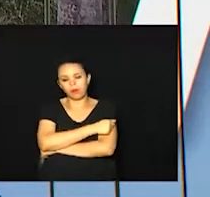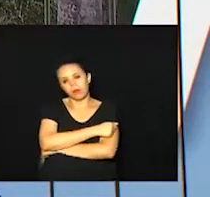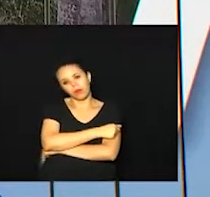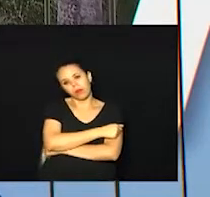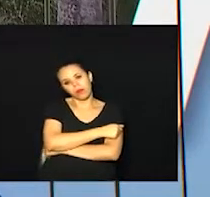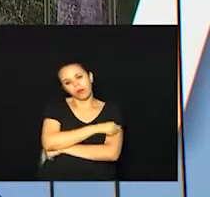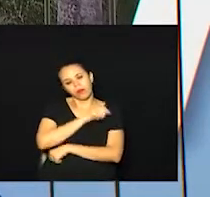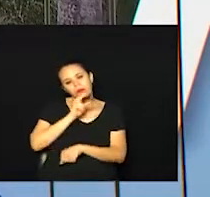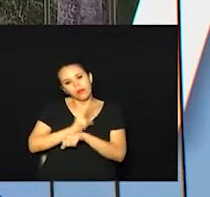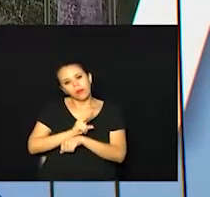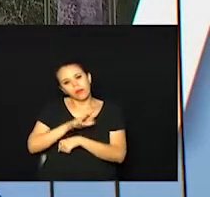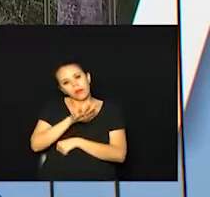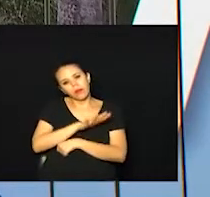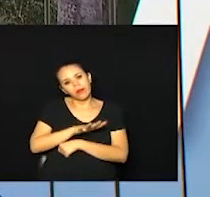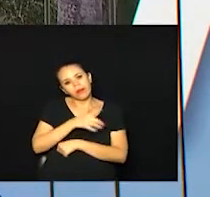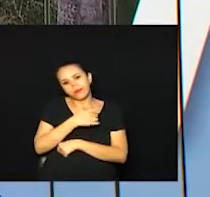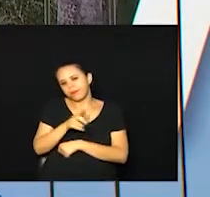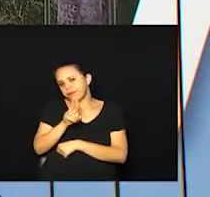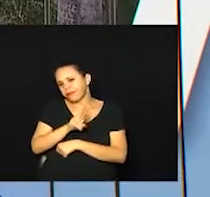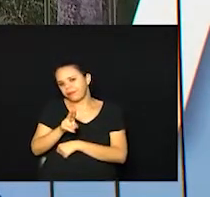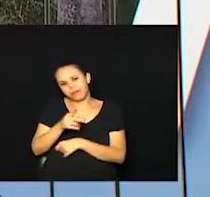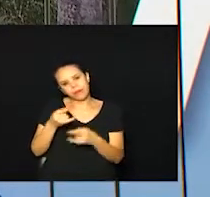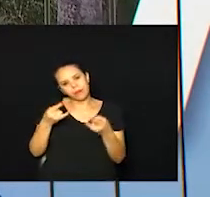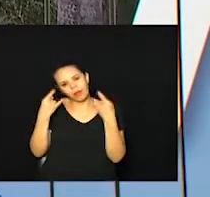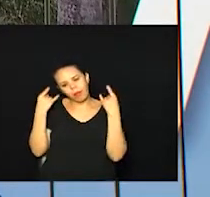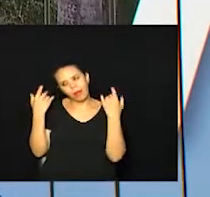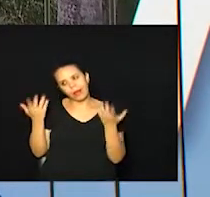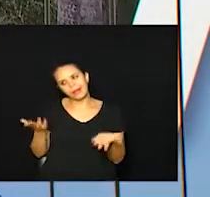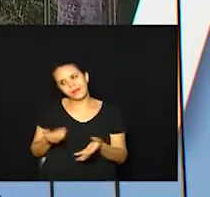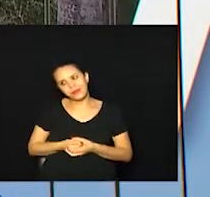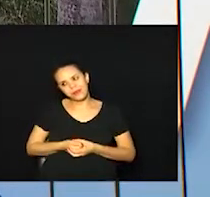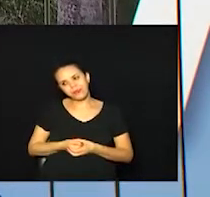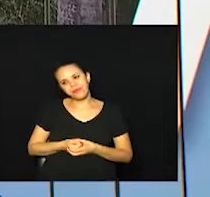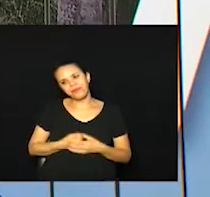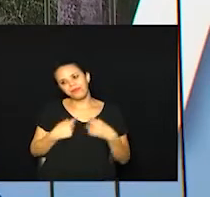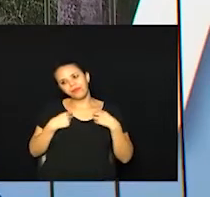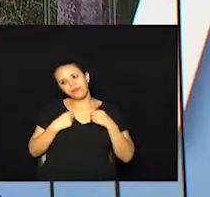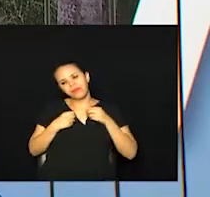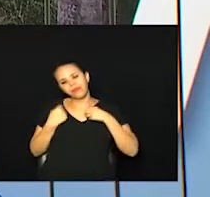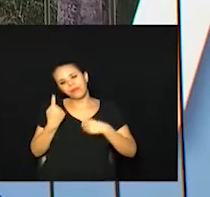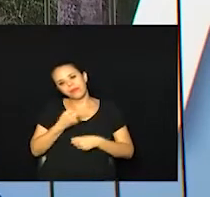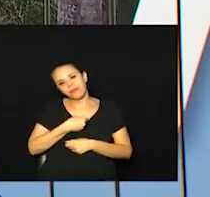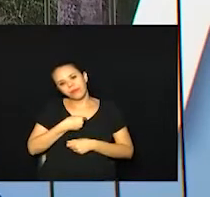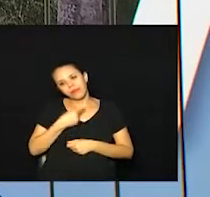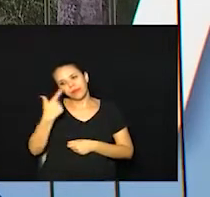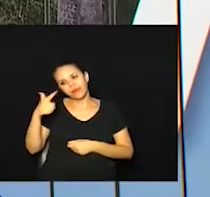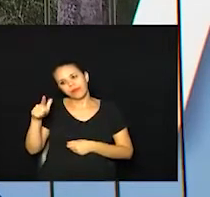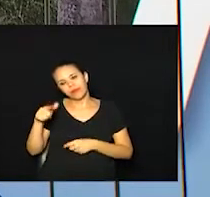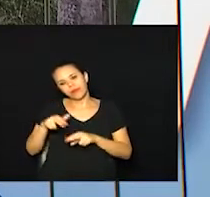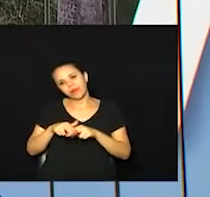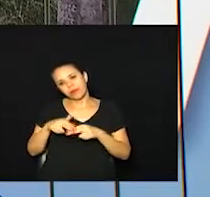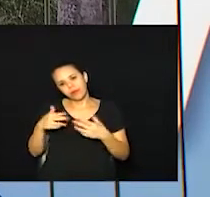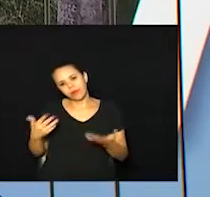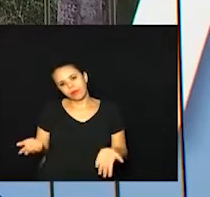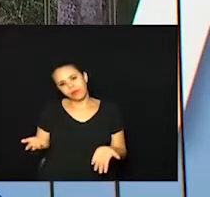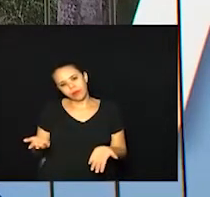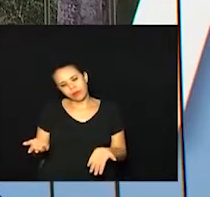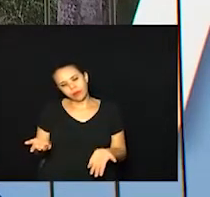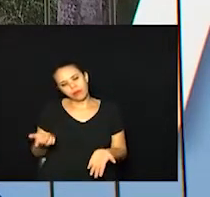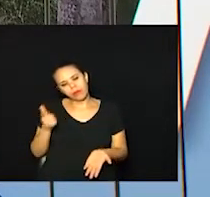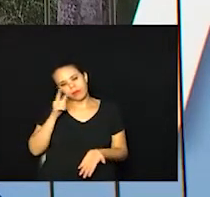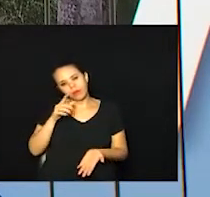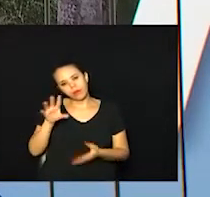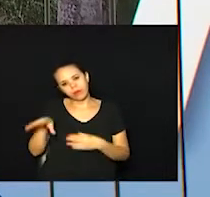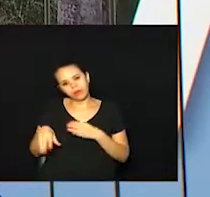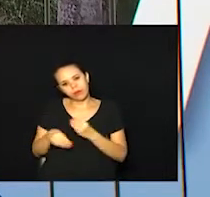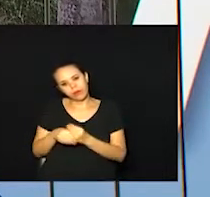os cuidados, que não usa máscara, enfim. Então, nós, entre outros motivos, nós